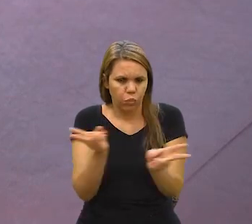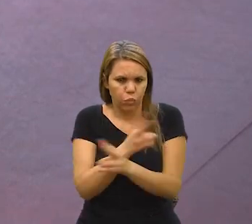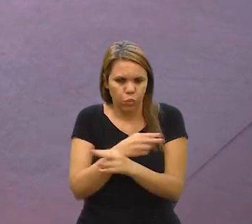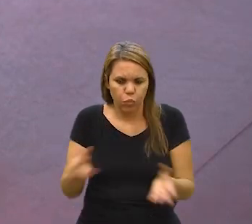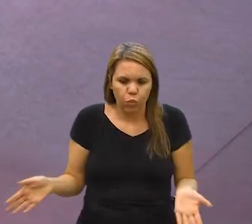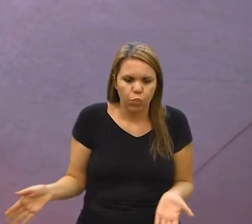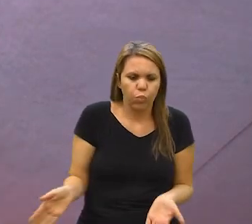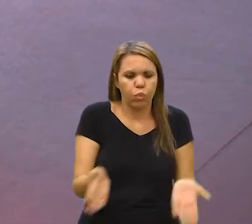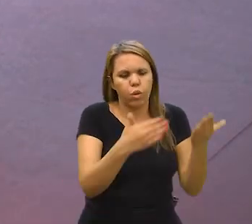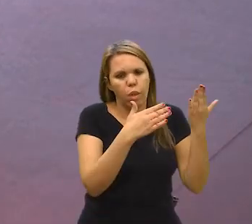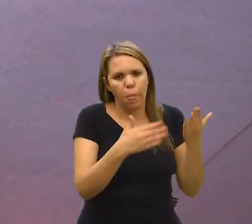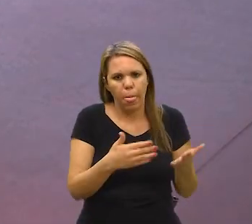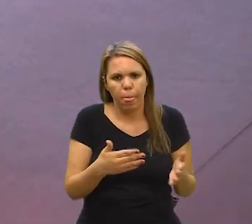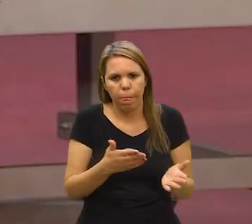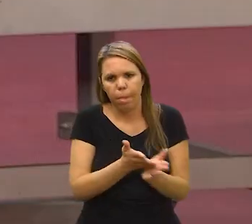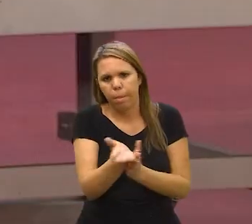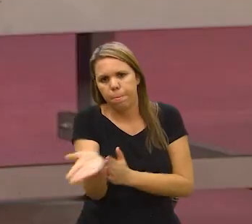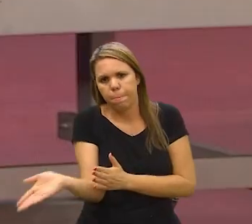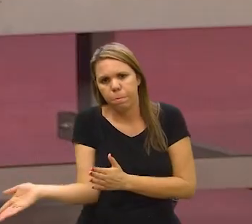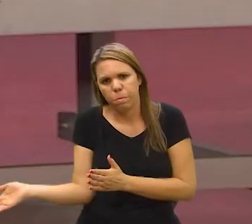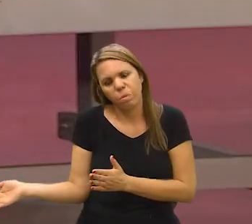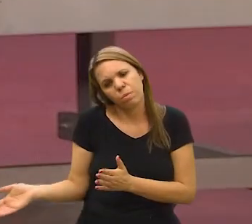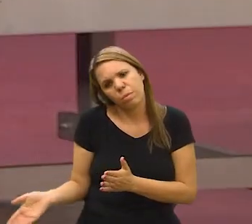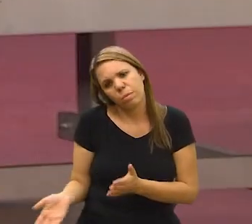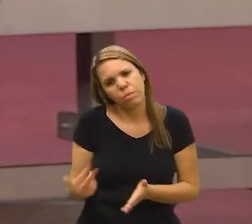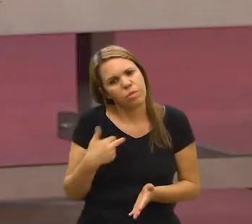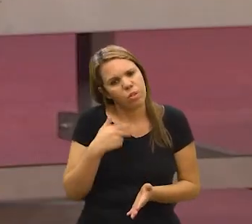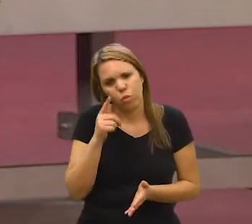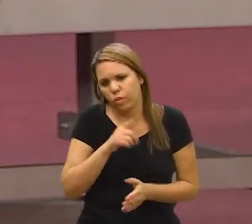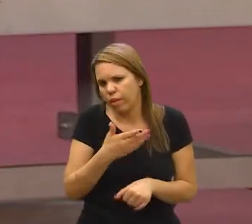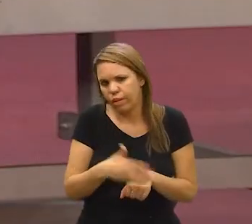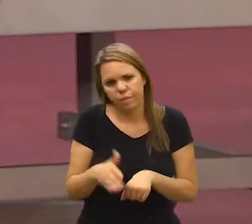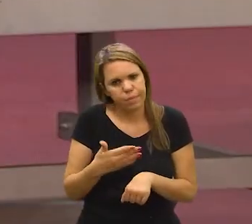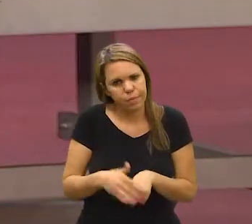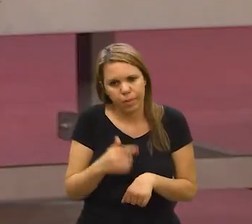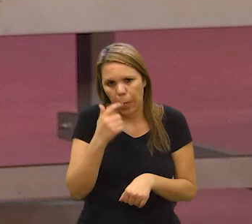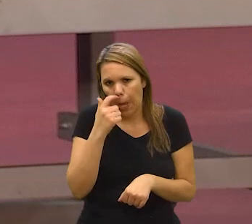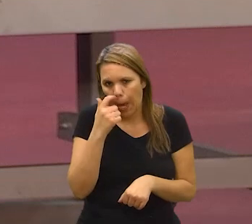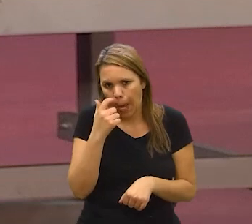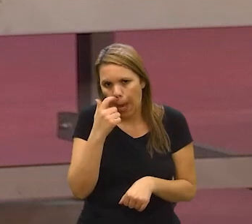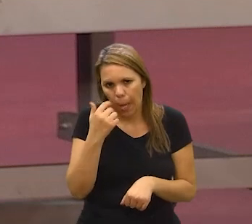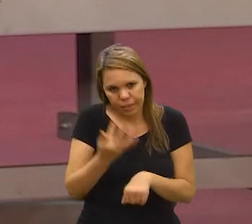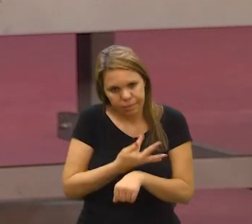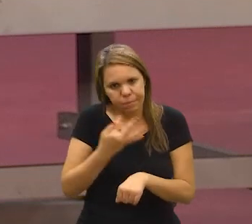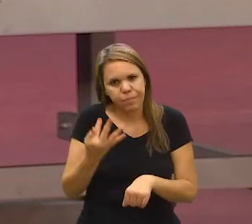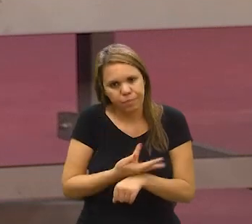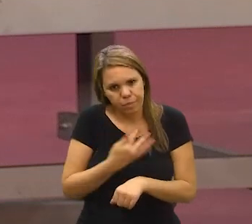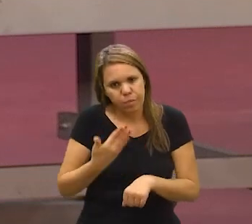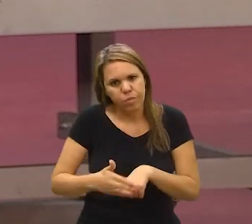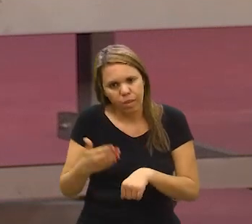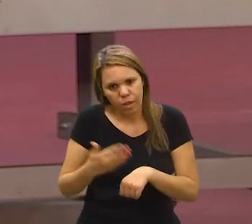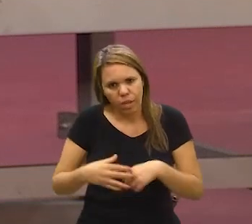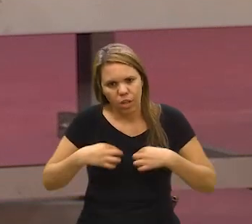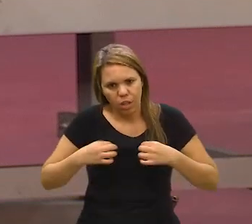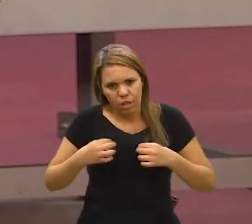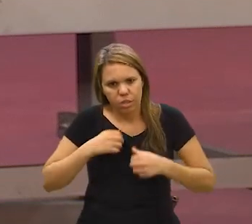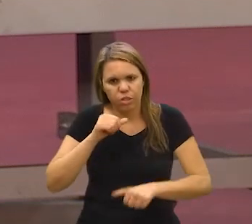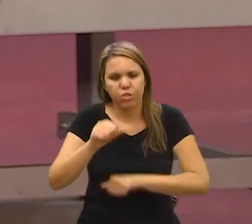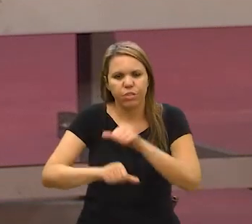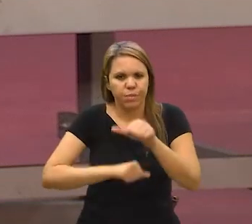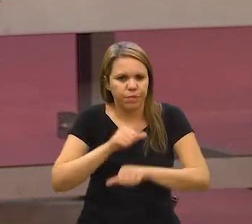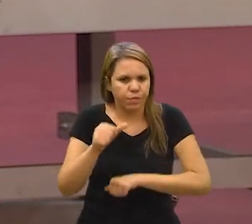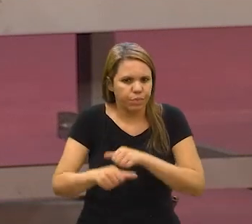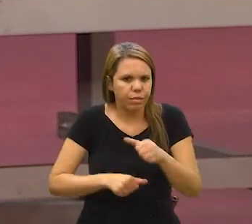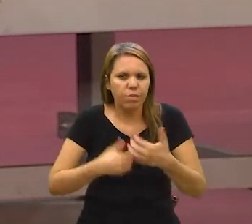ar-condicionado aqui, o vento... Direto para a bolinha oscila, você não consegue treinar. Então a gente tem que suportar. Mas tem treino que você troca de camiseta